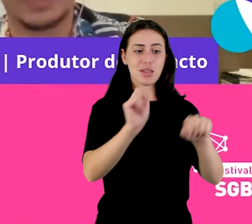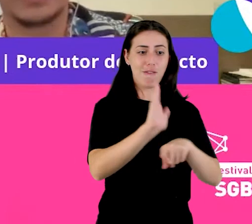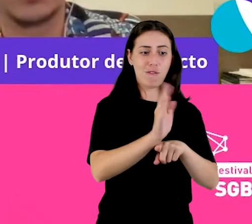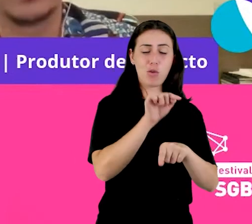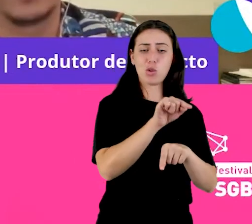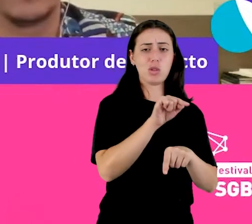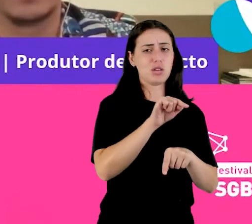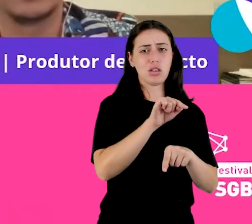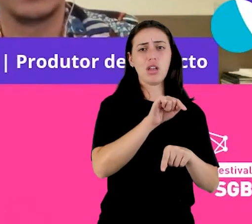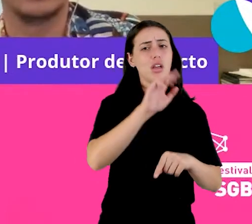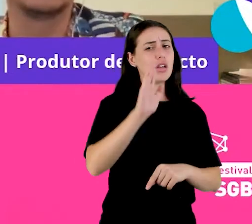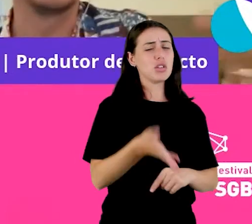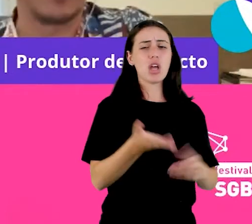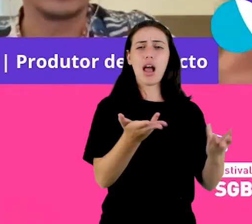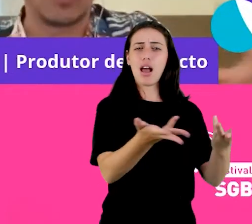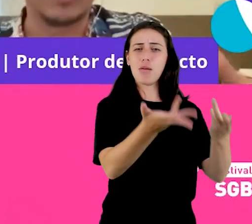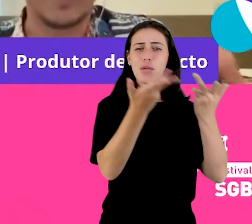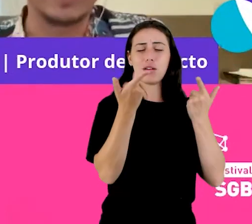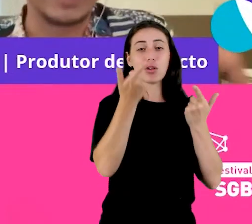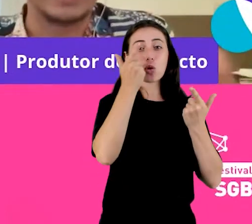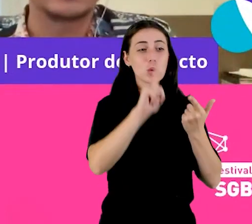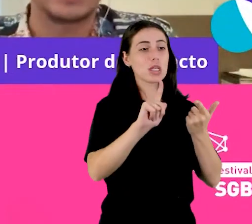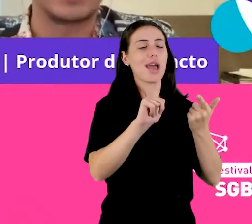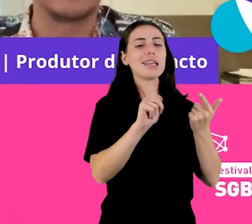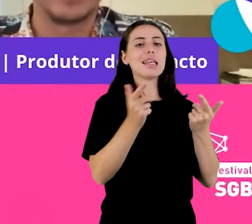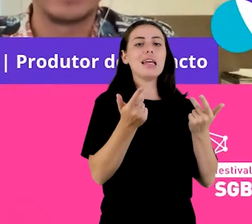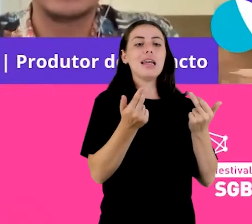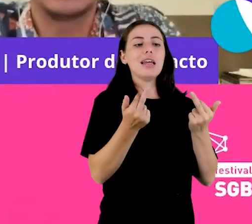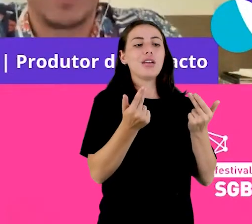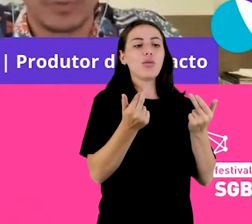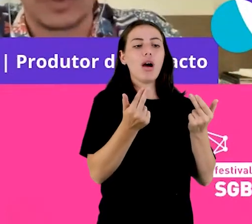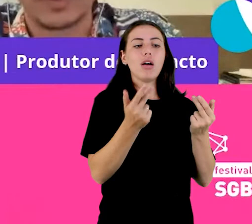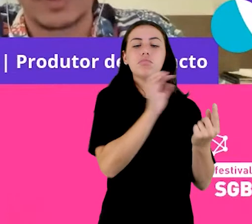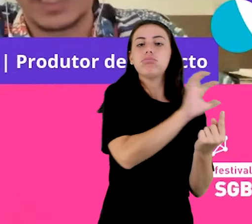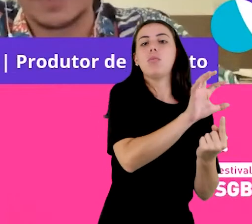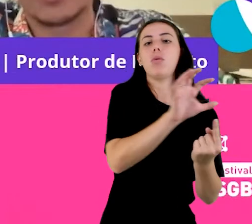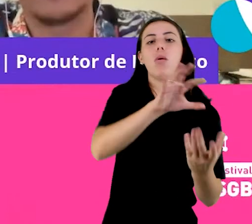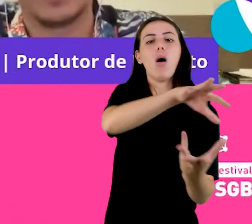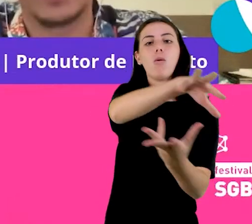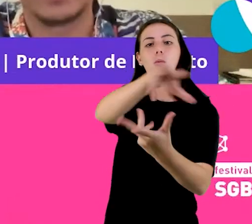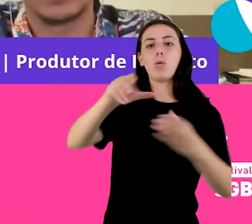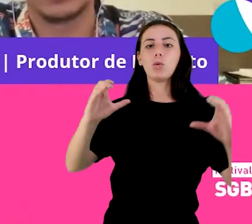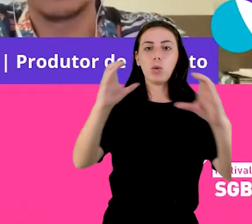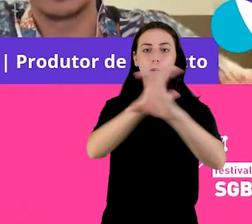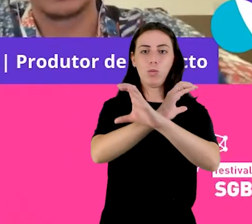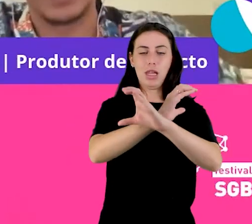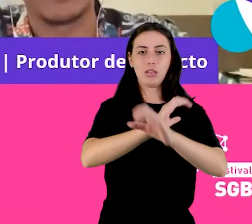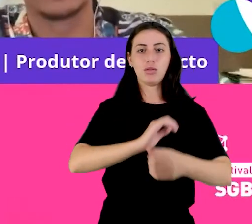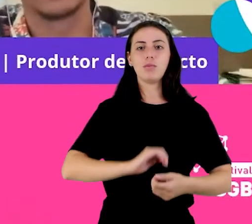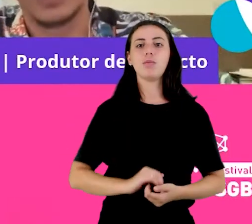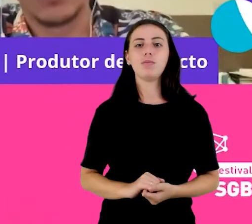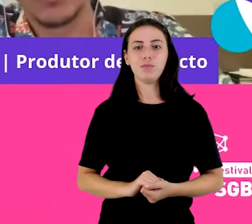a trajetória de festivais, e isso mostra como ele realmente está nesse ponto de cinematografia de importância,